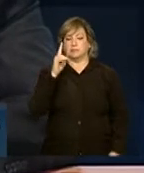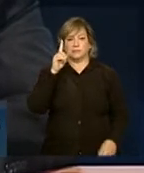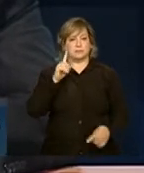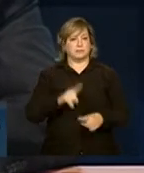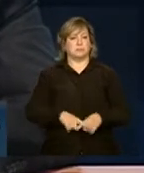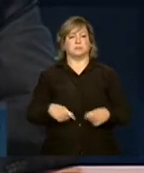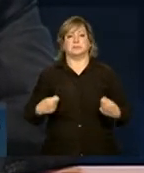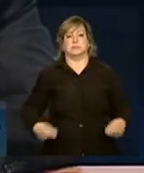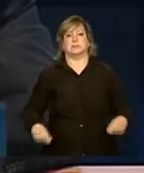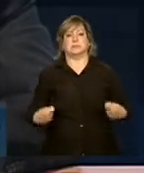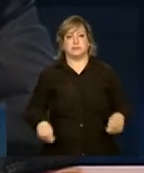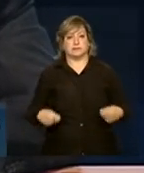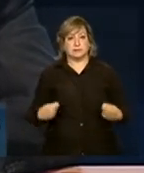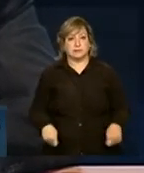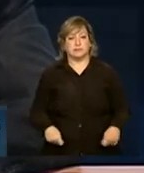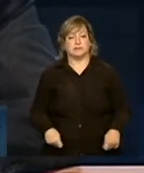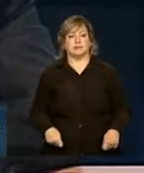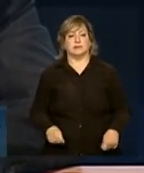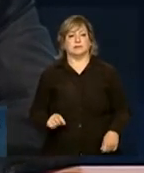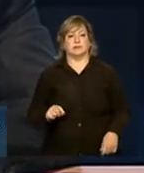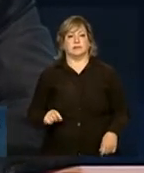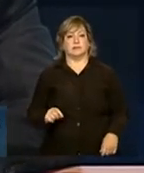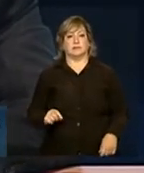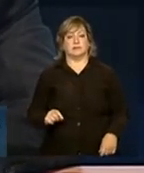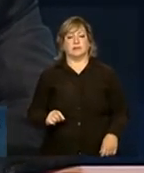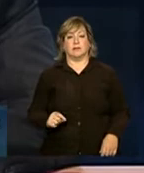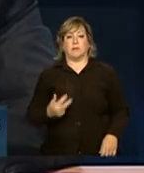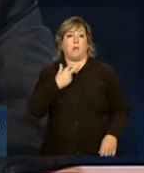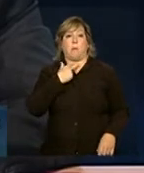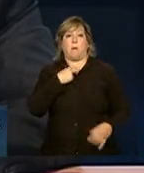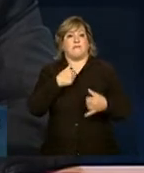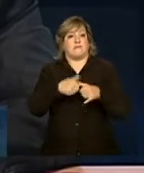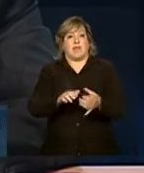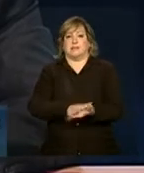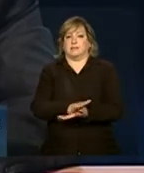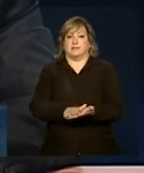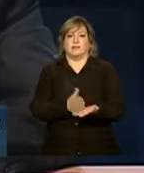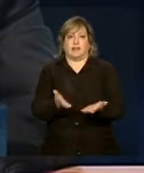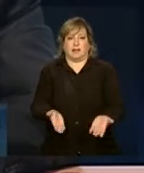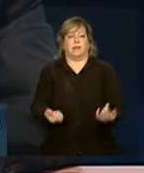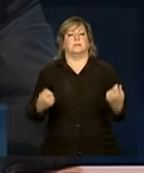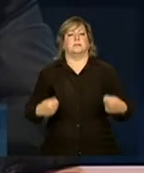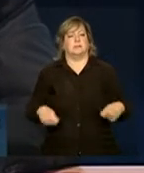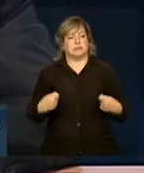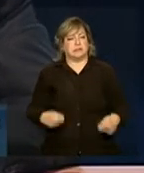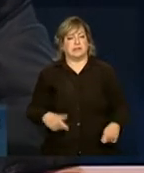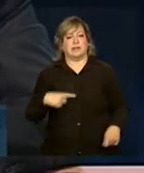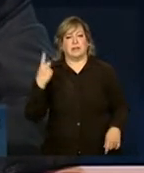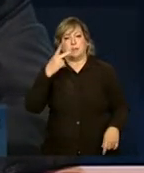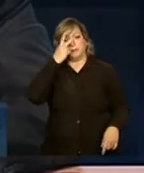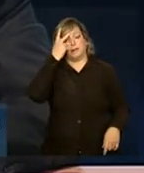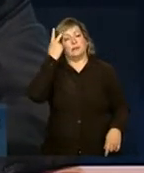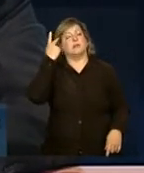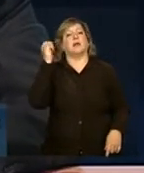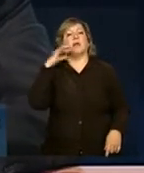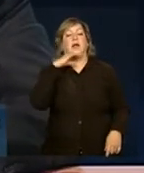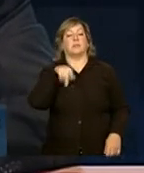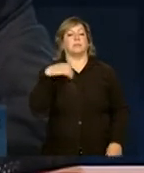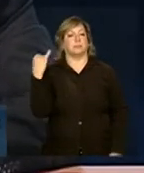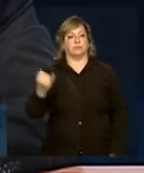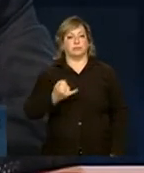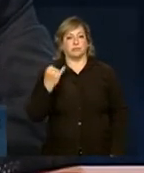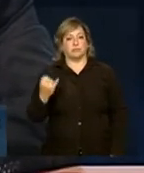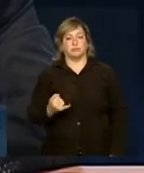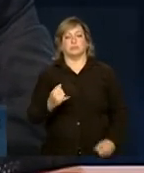absolutamente imprescindível dele até indispensável daqueles que as pessoas o